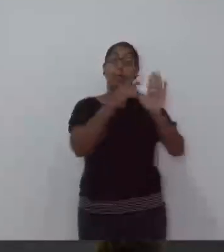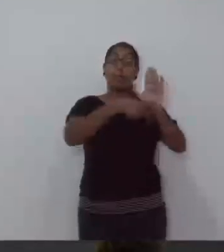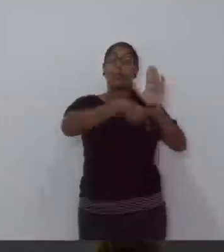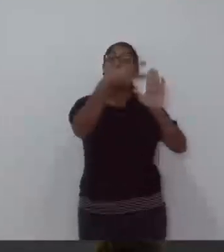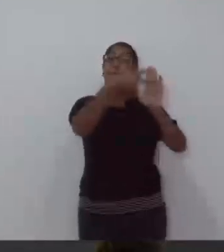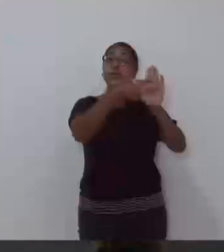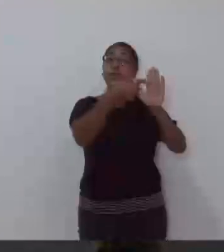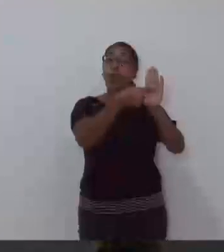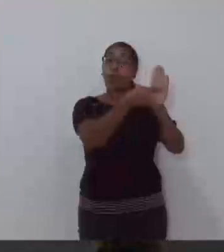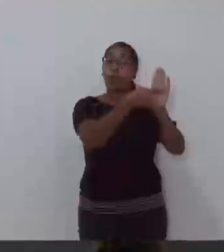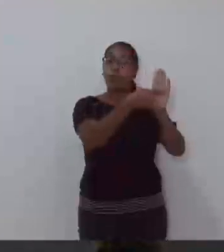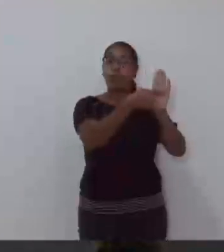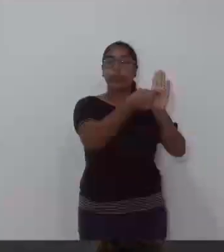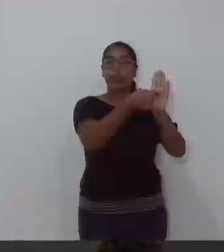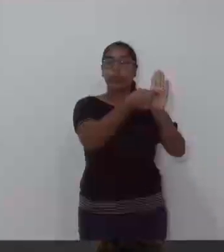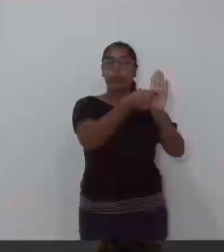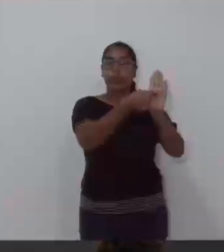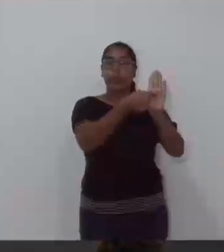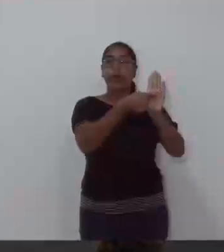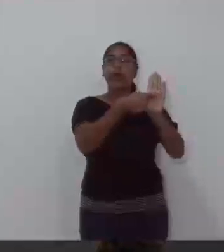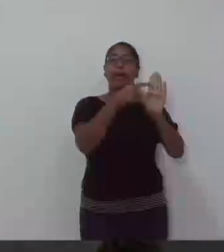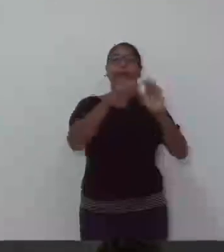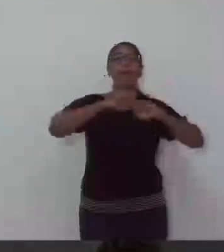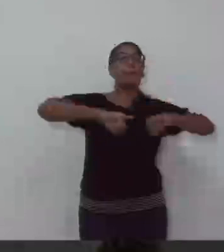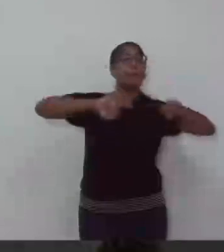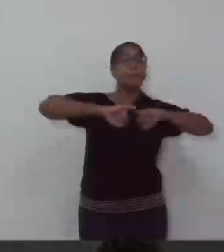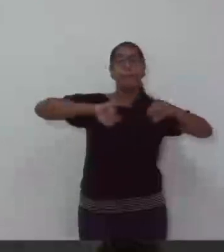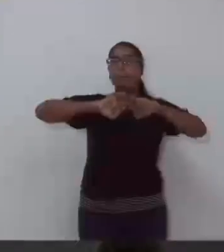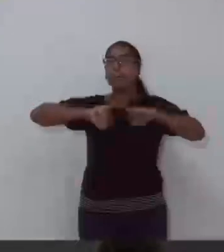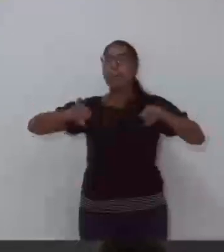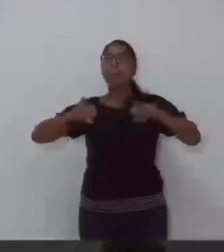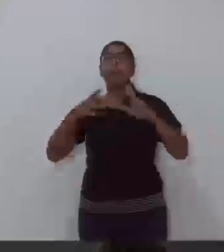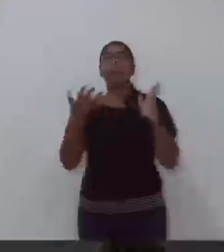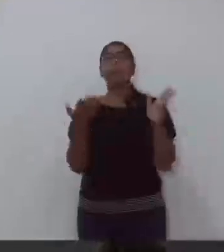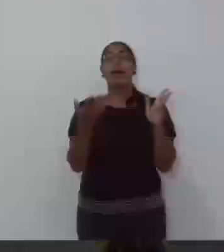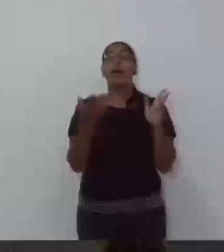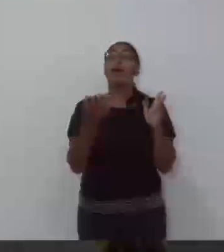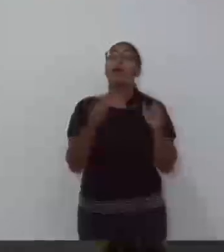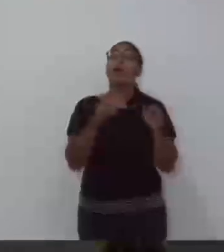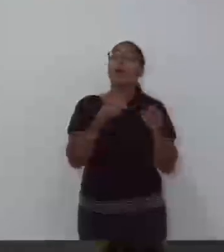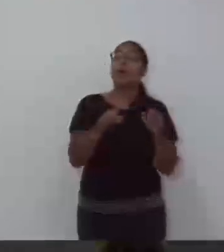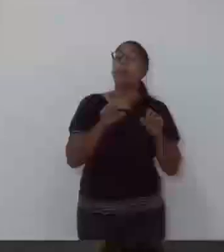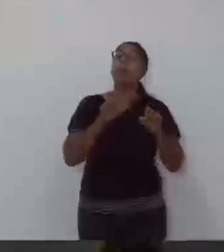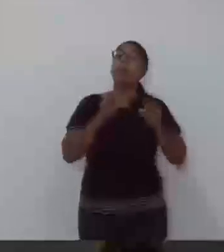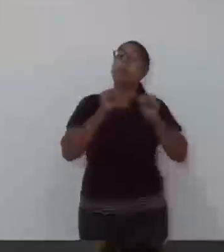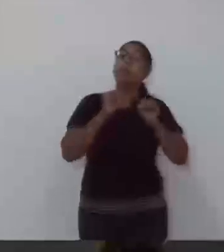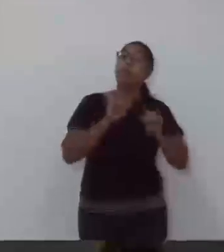os programas, campanhas e serviço específico poderão ter